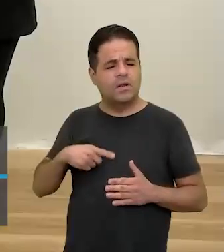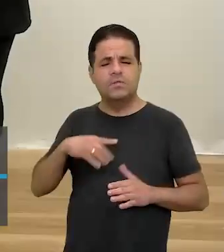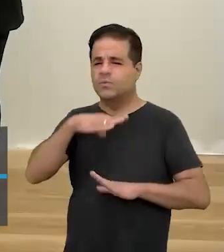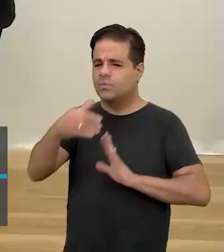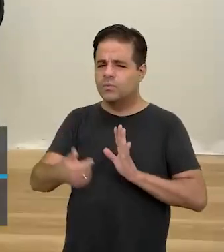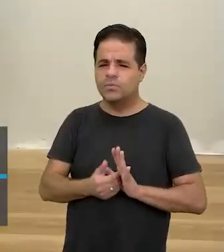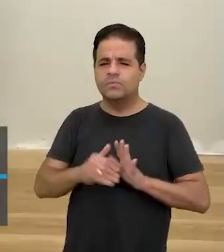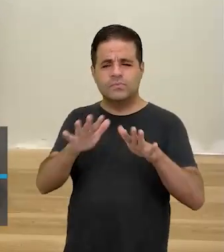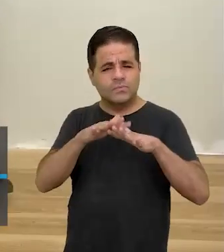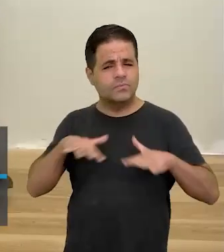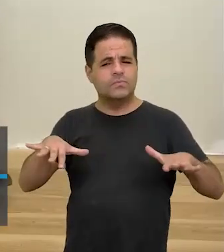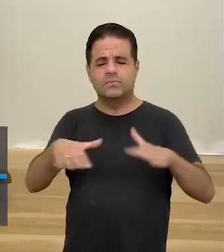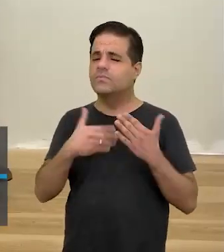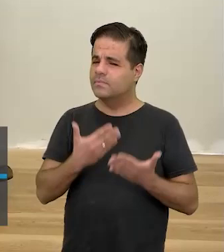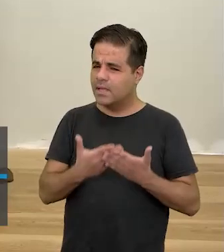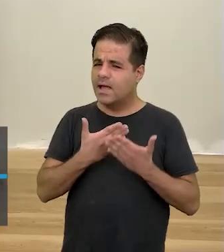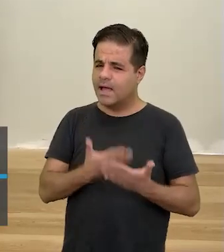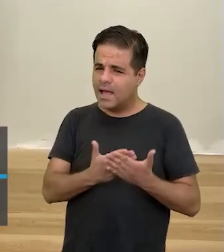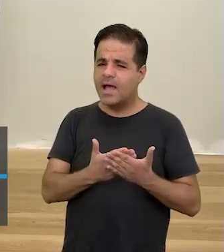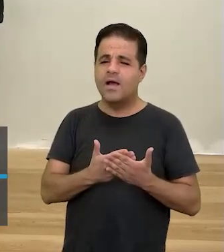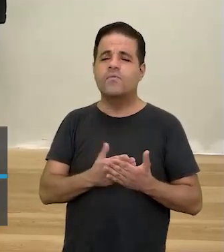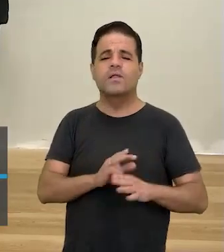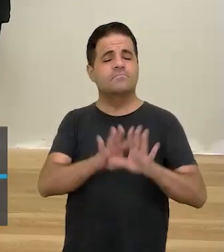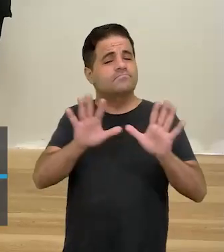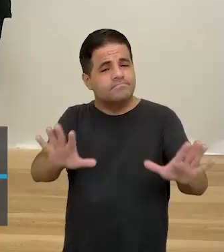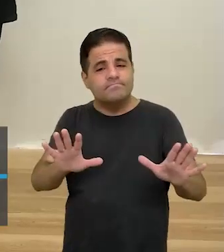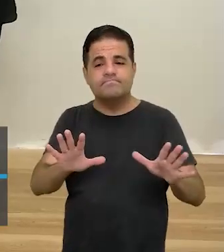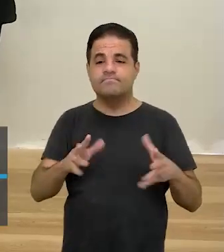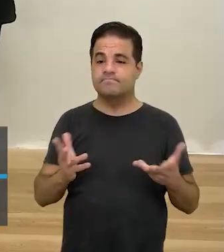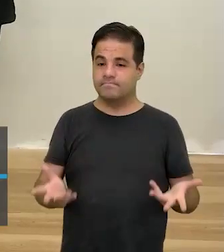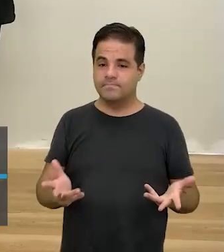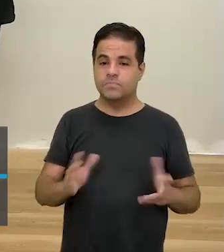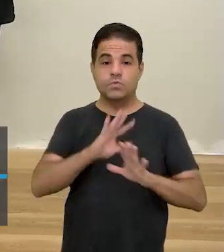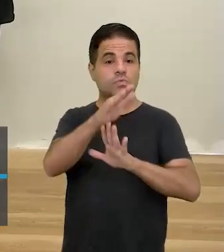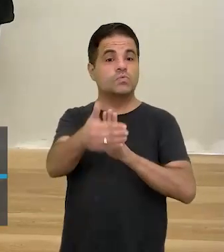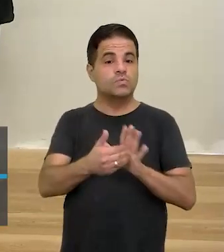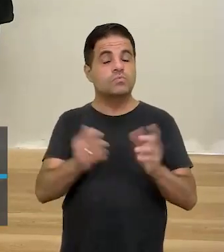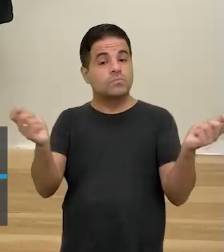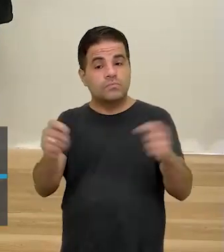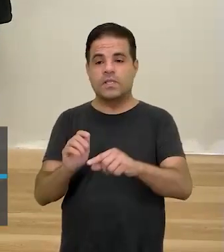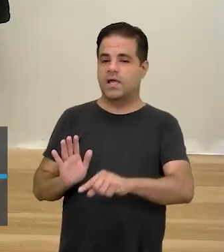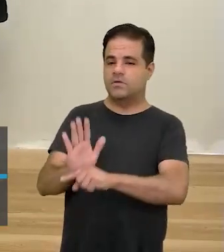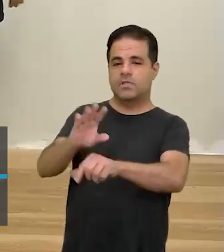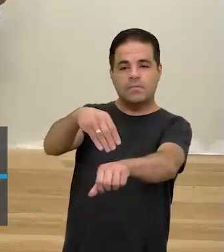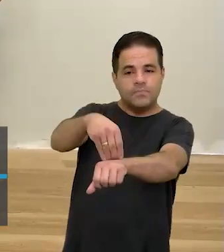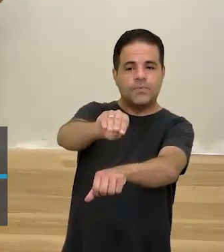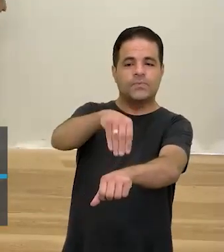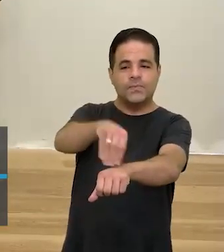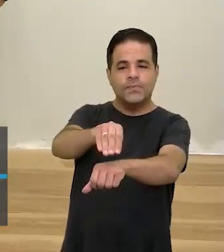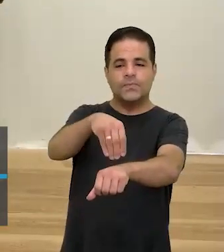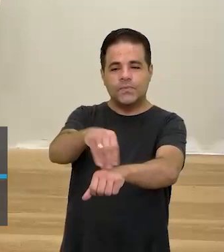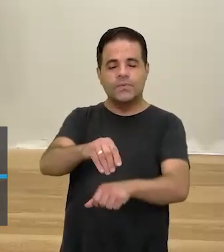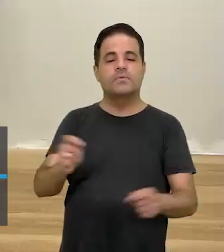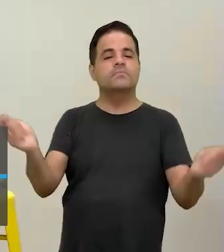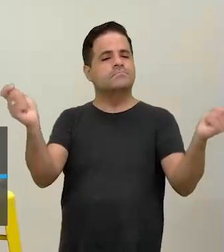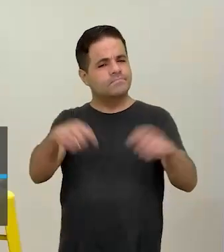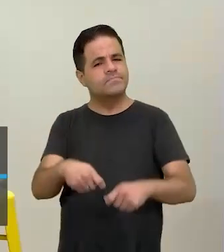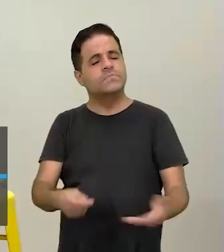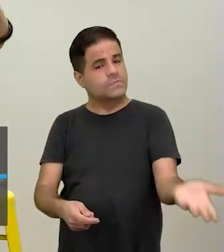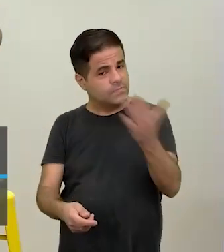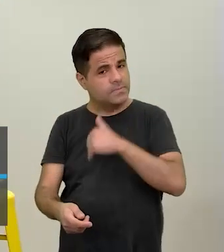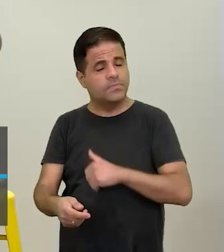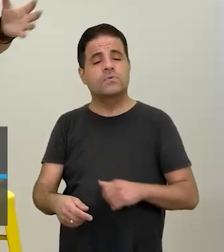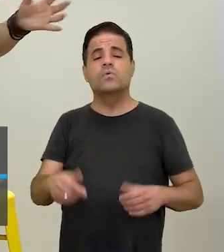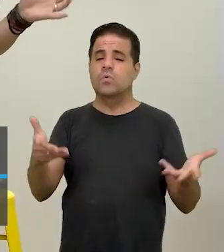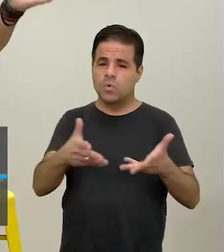o know-how aqui da aula, É capaz. Mas no que eu puder eu vou ajudar. Então, bora lá, né?